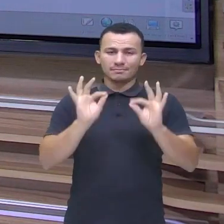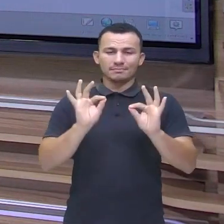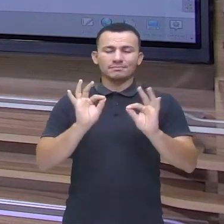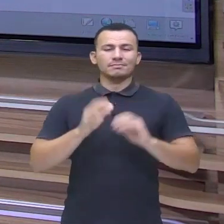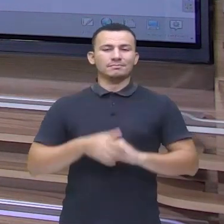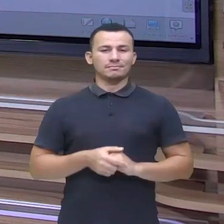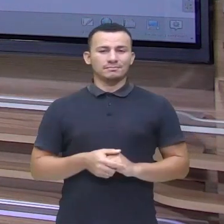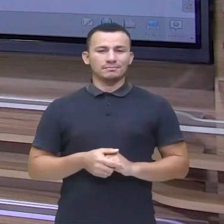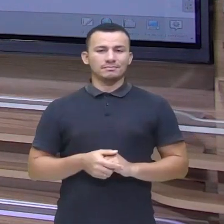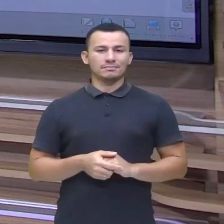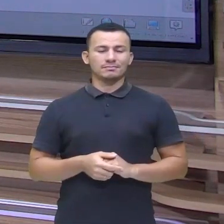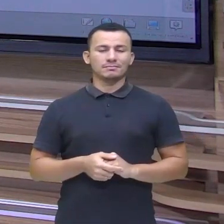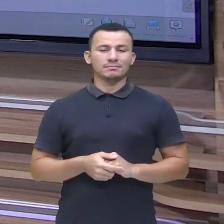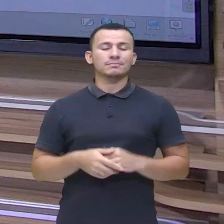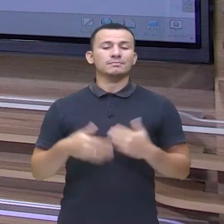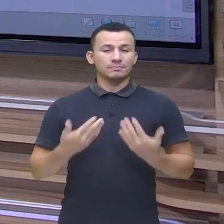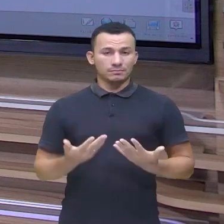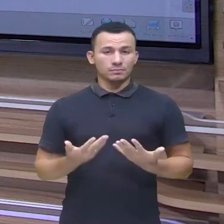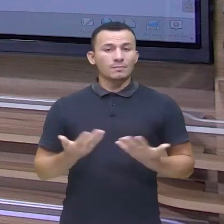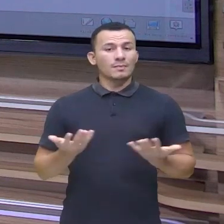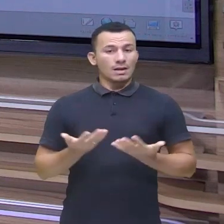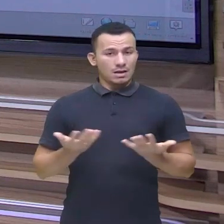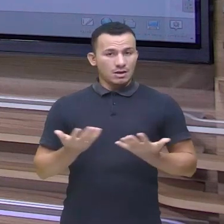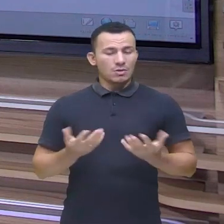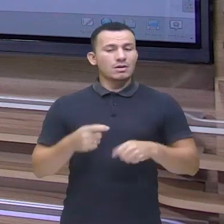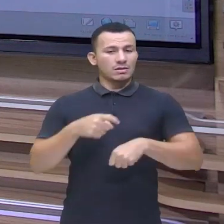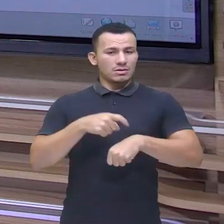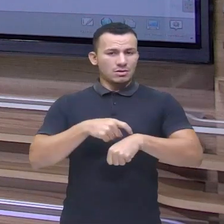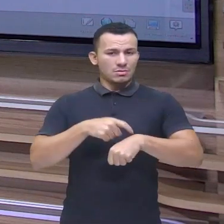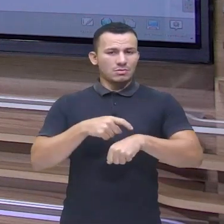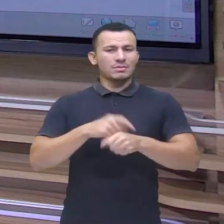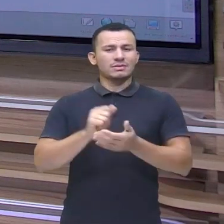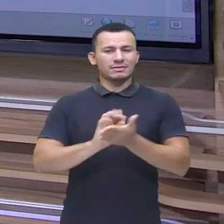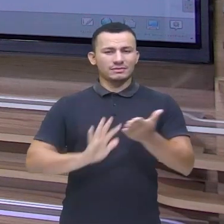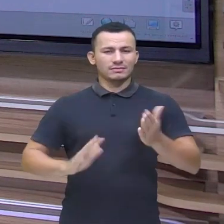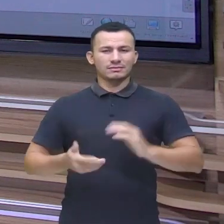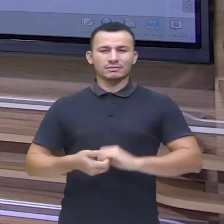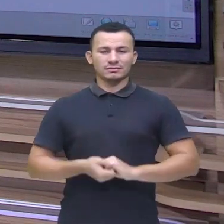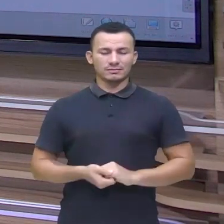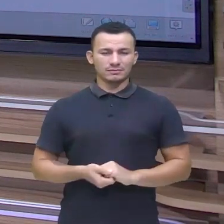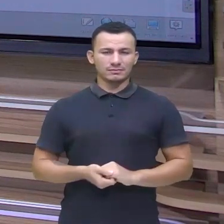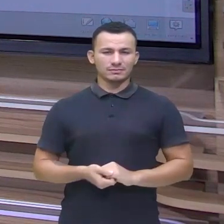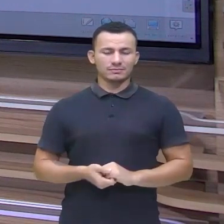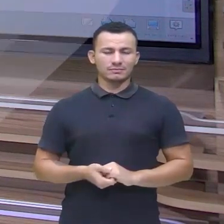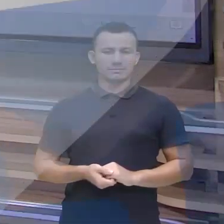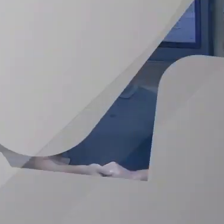bem? Certo. Então vamos lá. Chegou agora a hora do nosso exercitando.